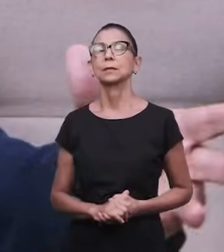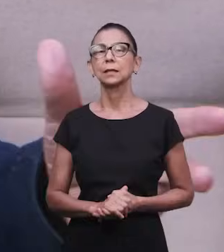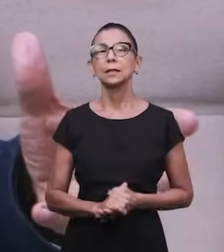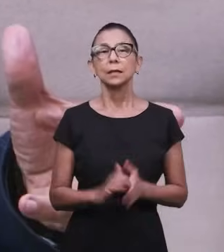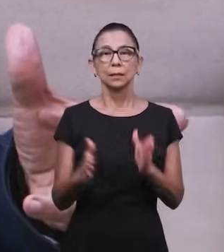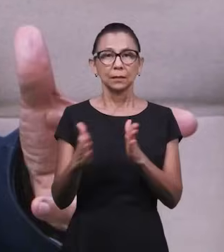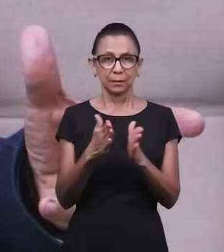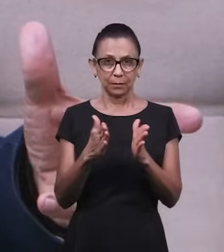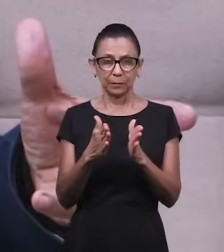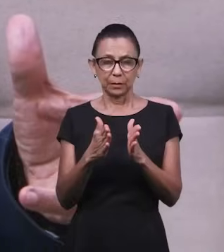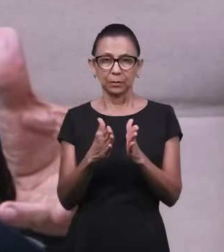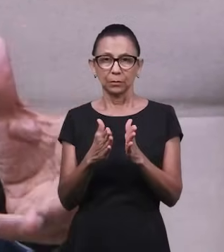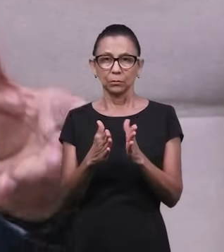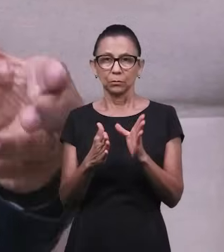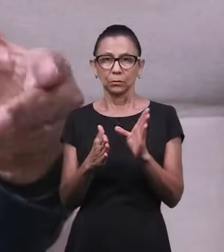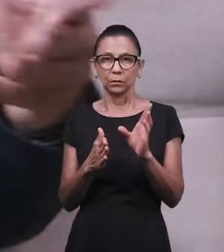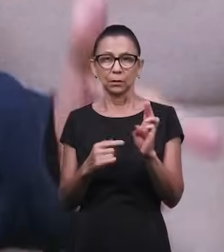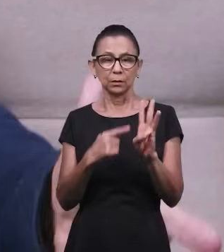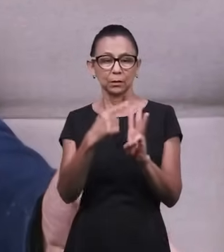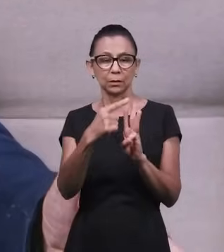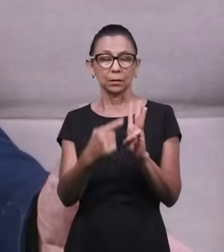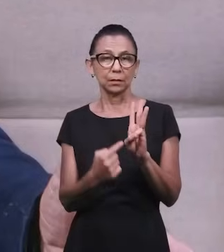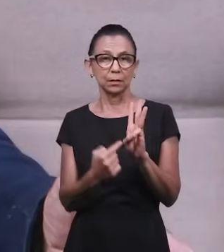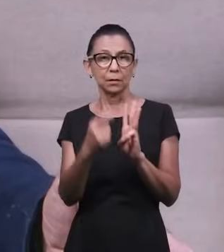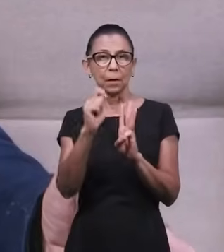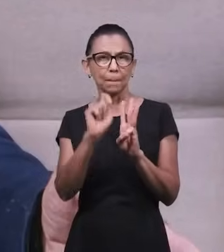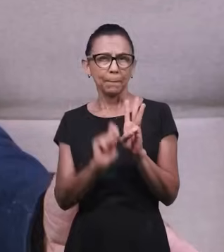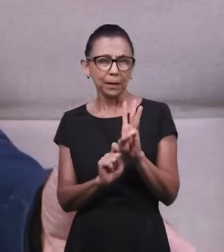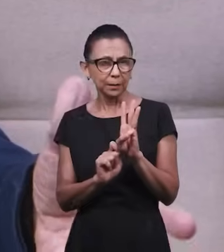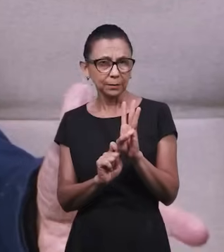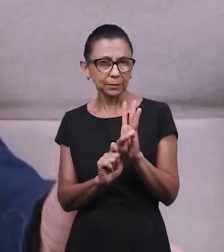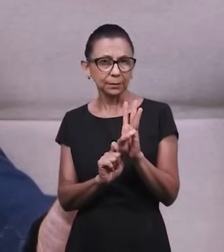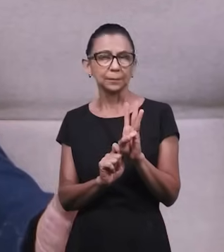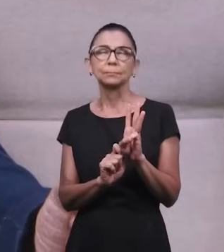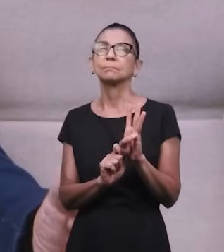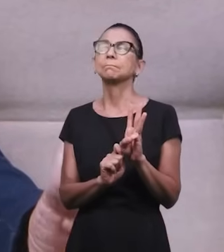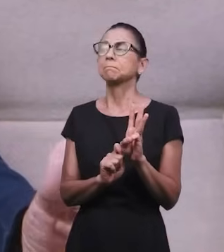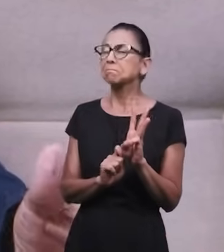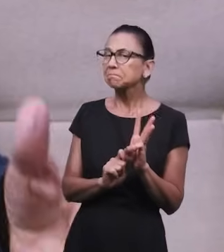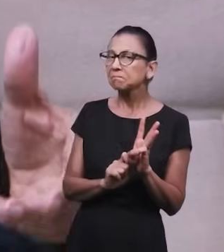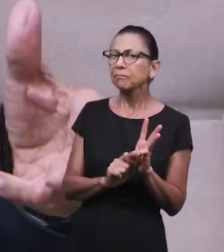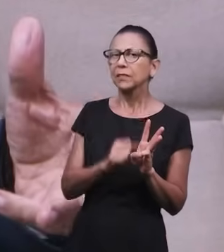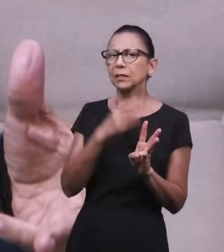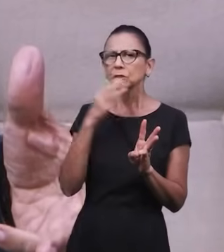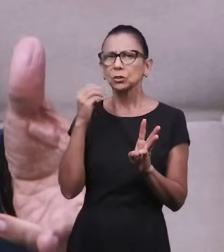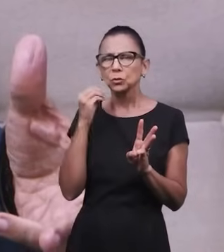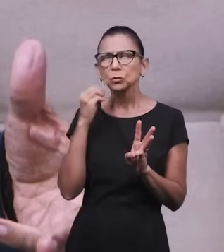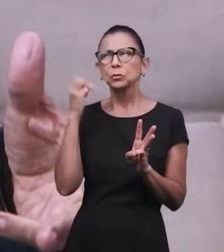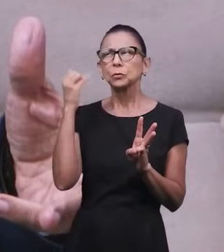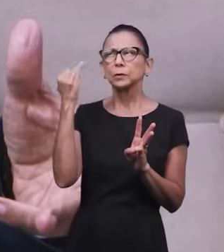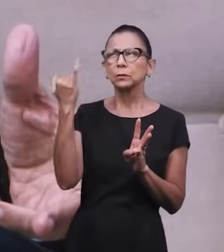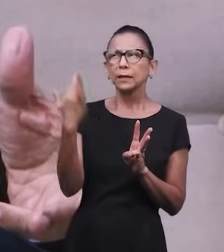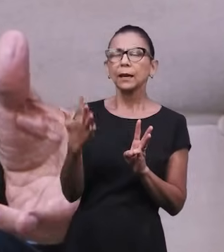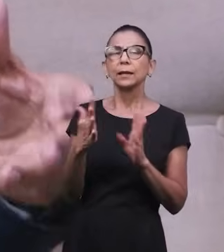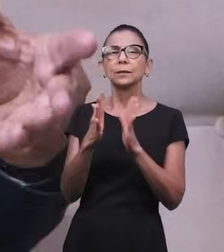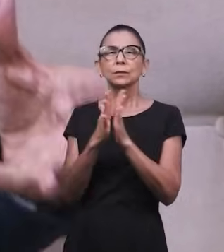todos. Parecia que nós estávamos lá no Manaim. A comunhão, o É isso povo,